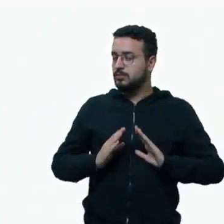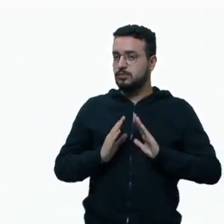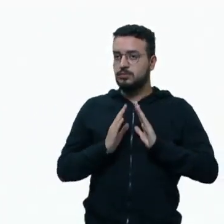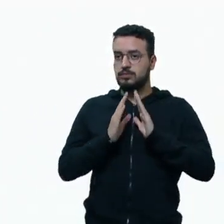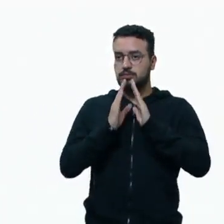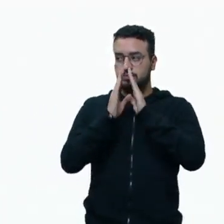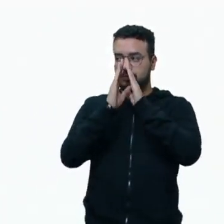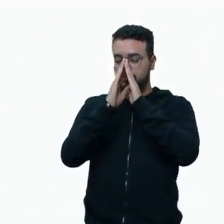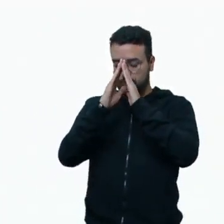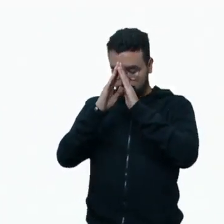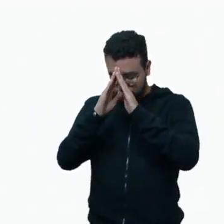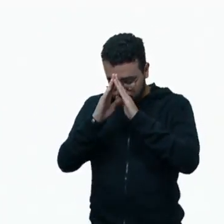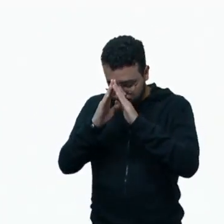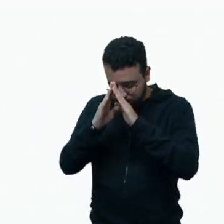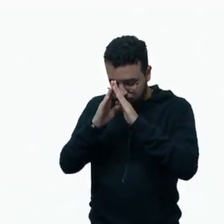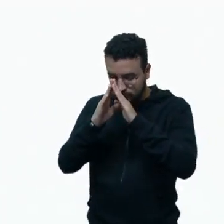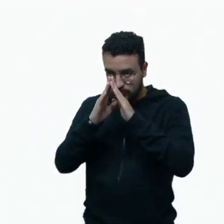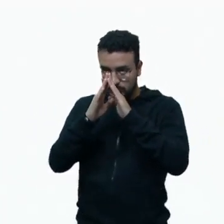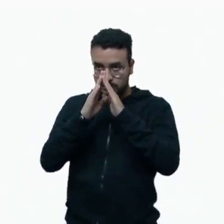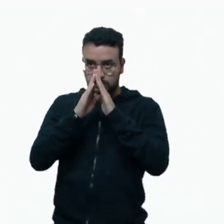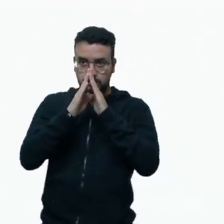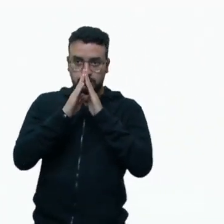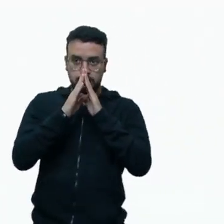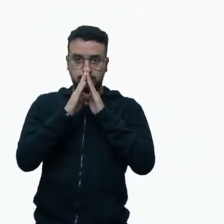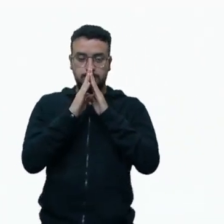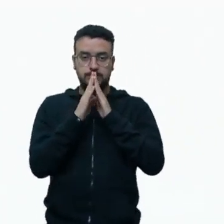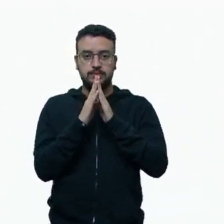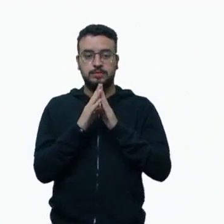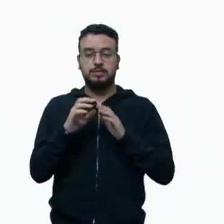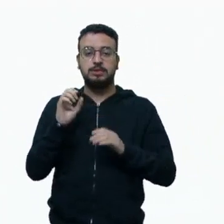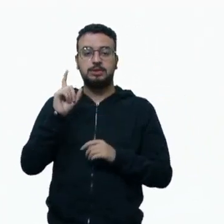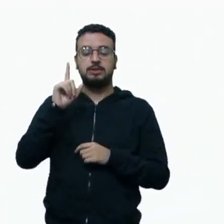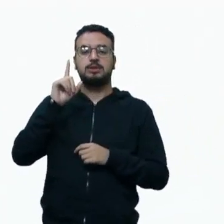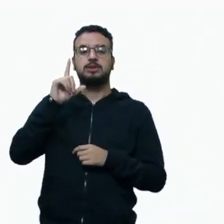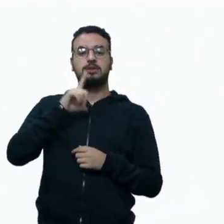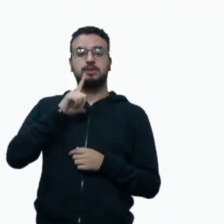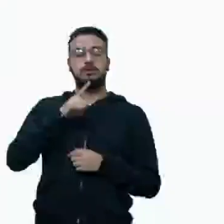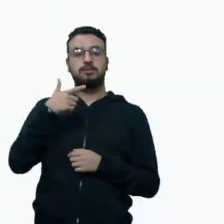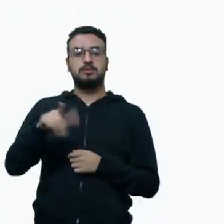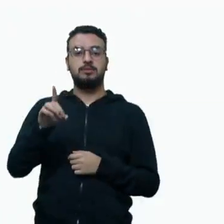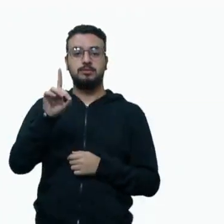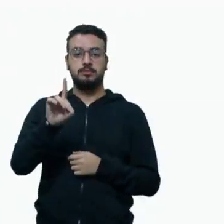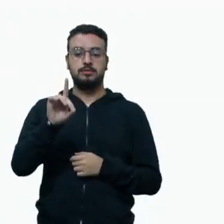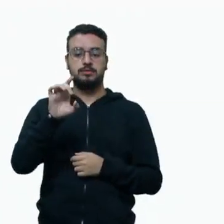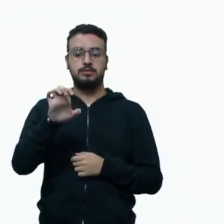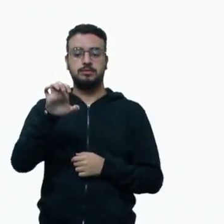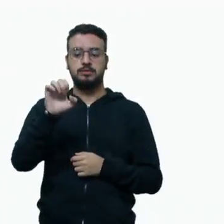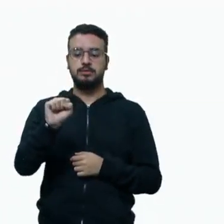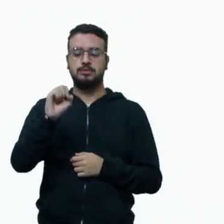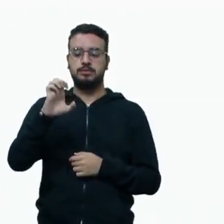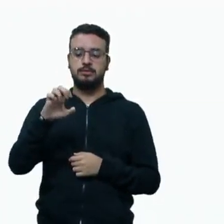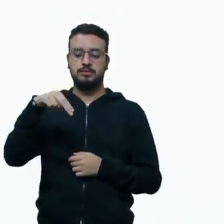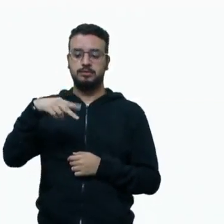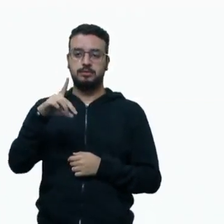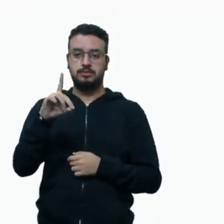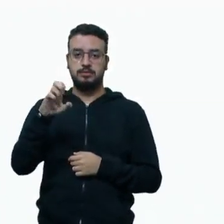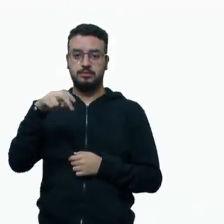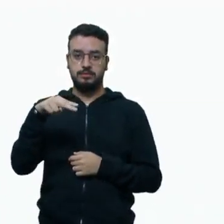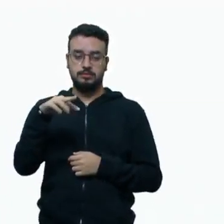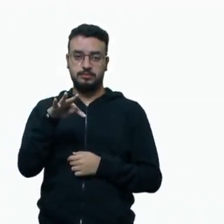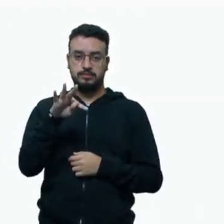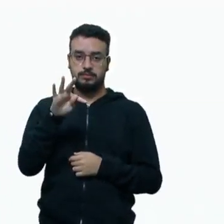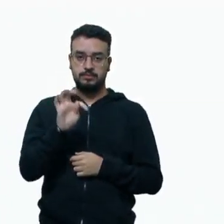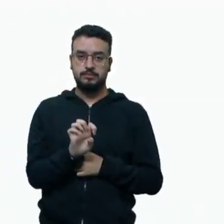eu tenho o trato descendente. Gente, se o ascendente sobe, o descendente, isso aí, desce.